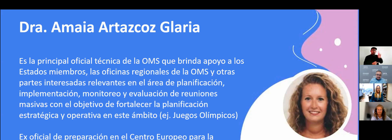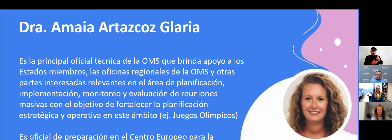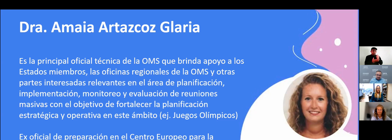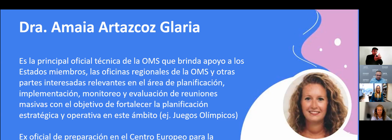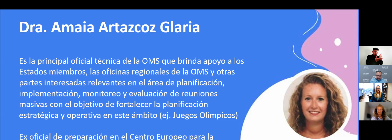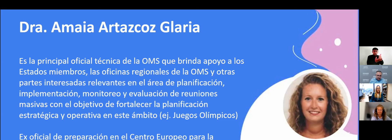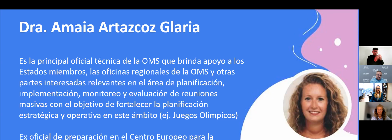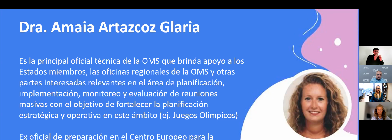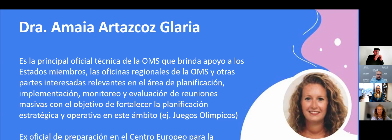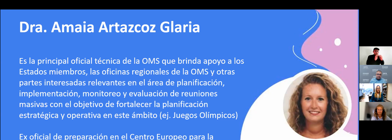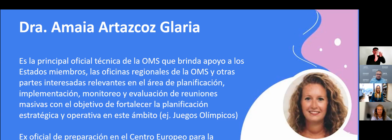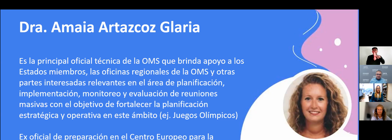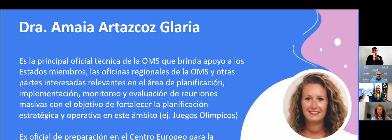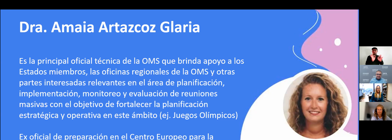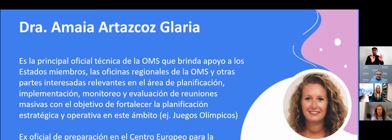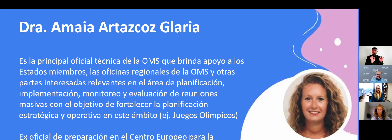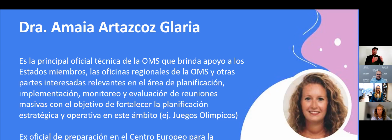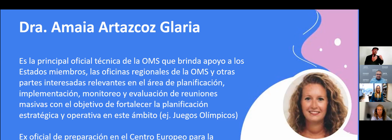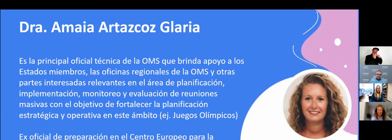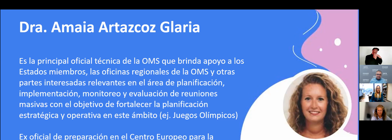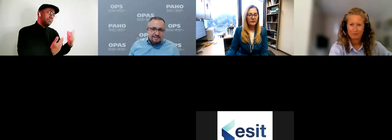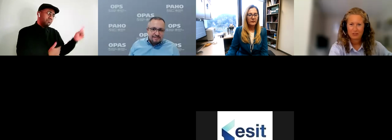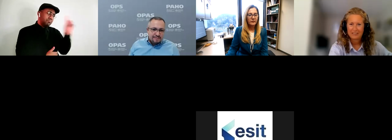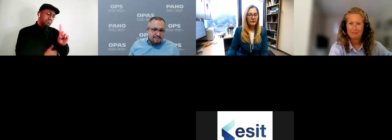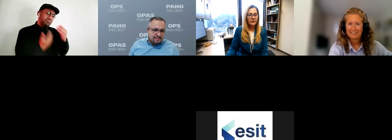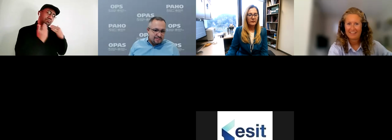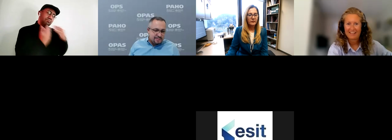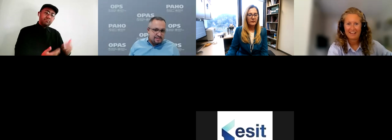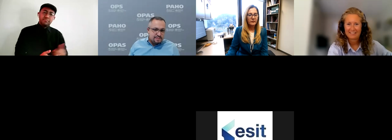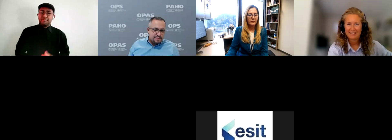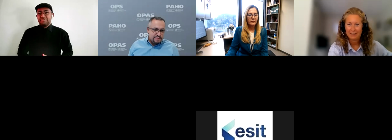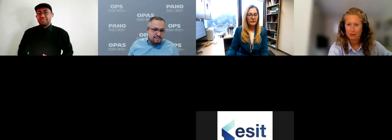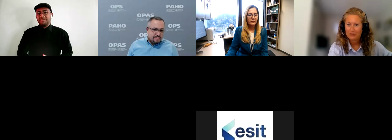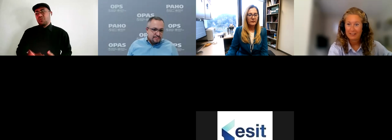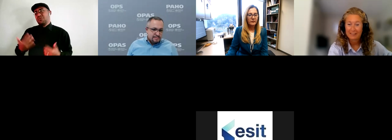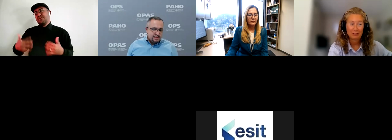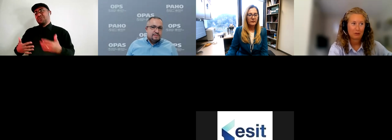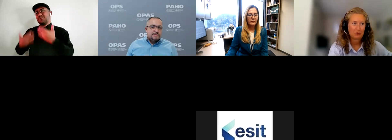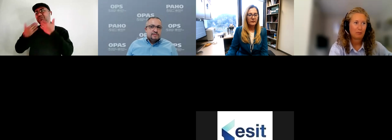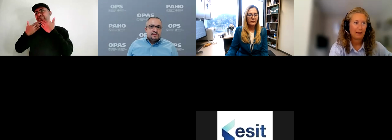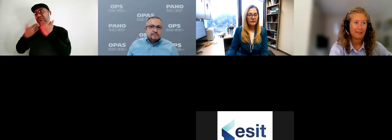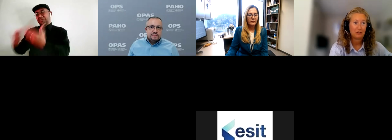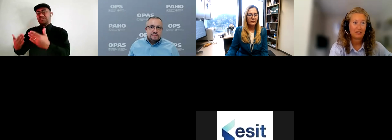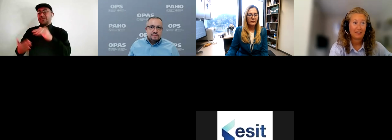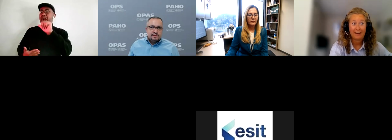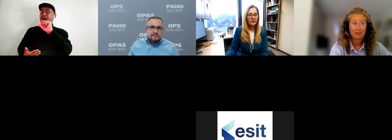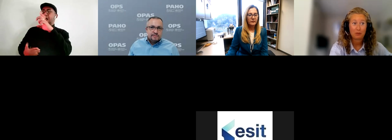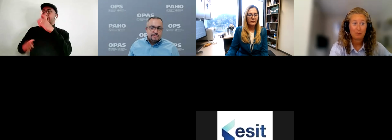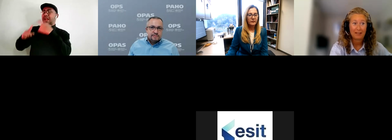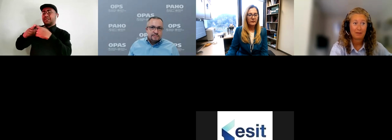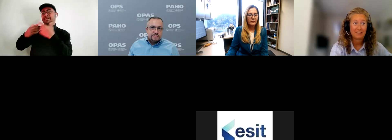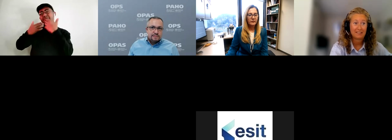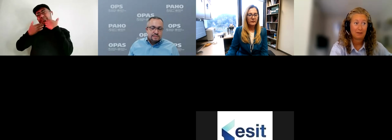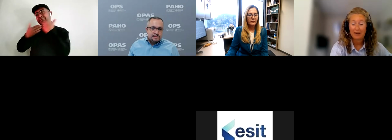um luxo tê-la aqui, como a todos os nossos expositores, e eu passo a palavra. Muito obrigado, Alex, e bom dia a todos